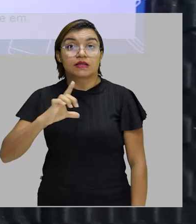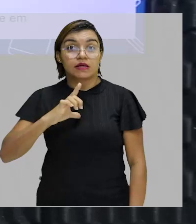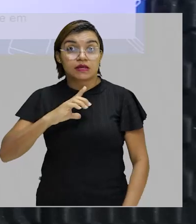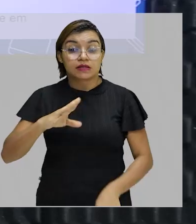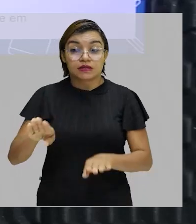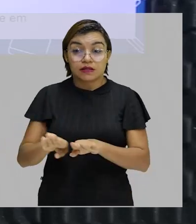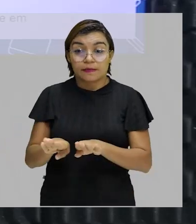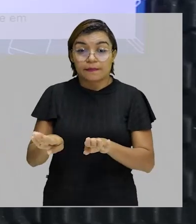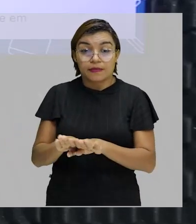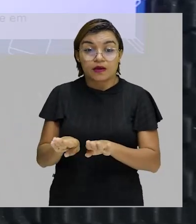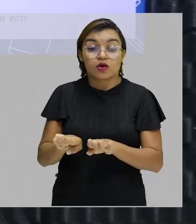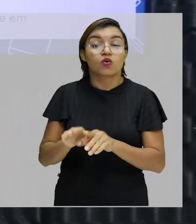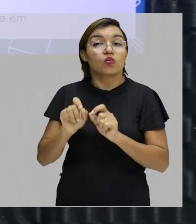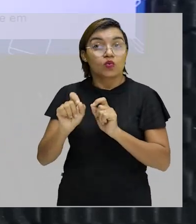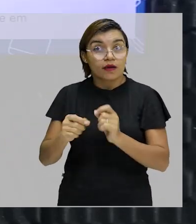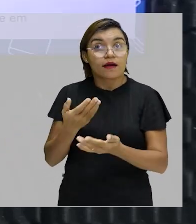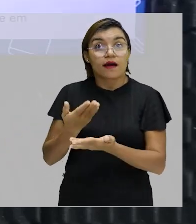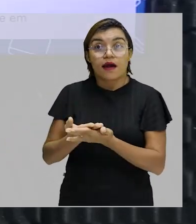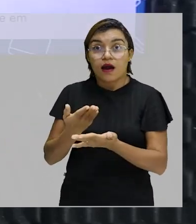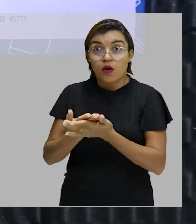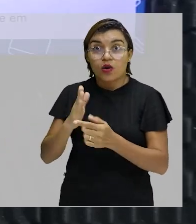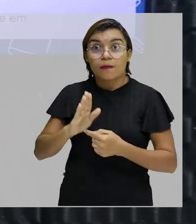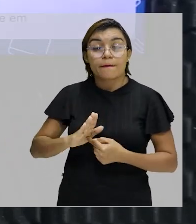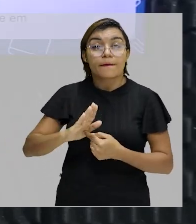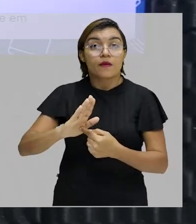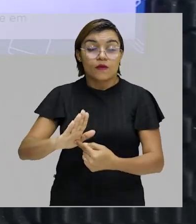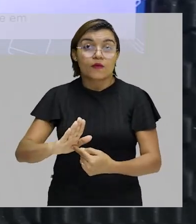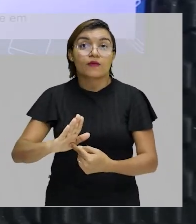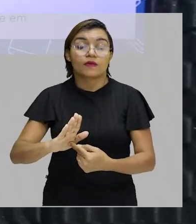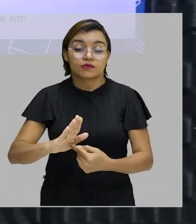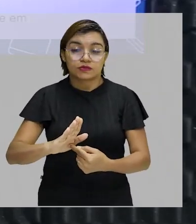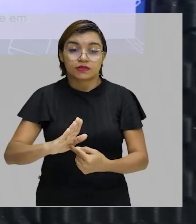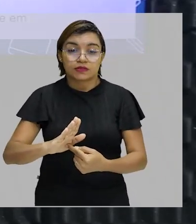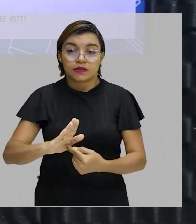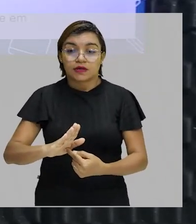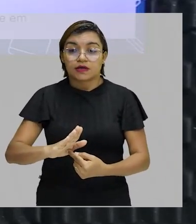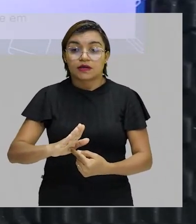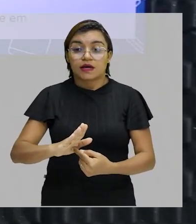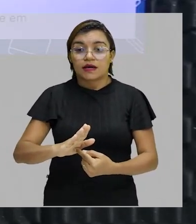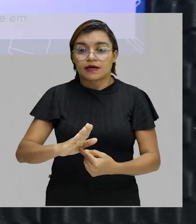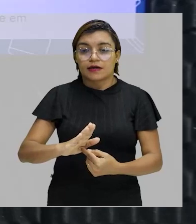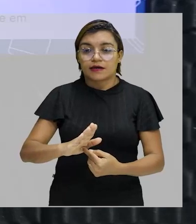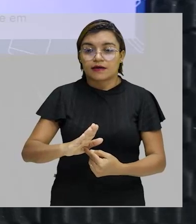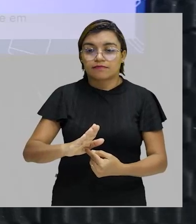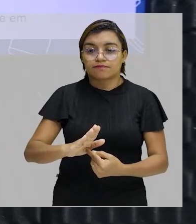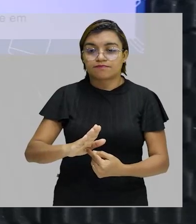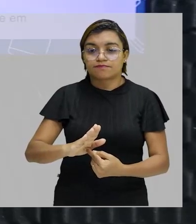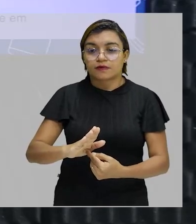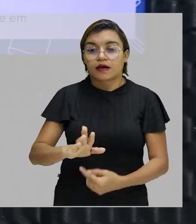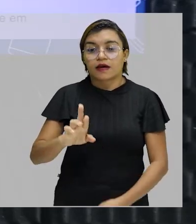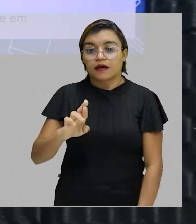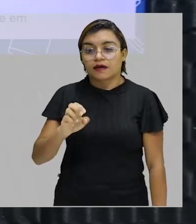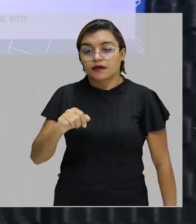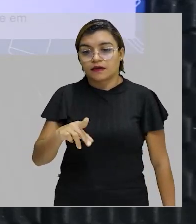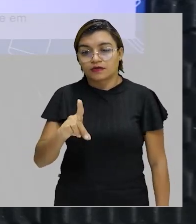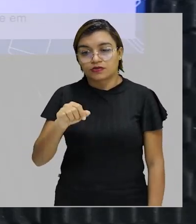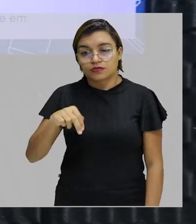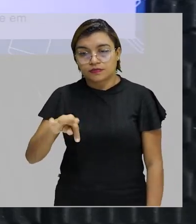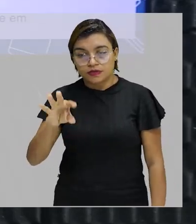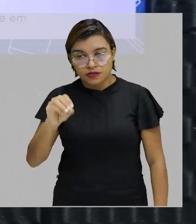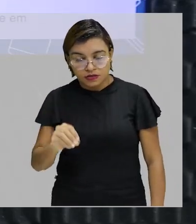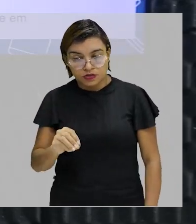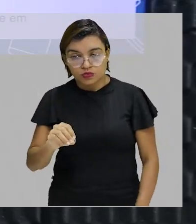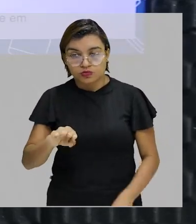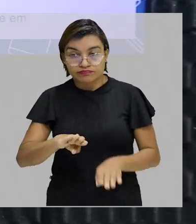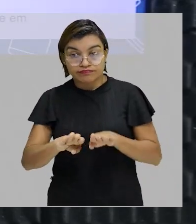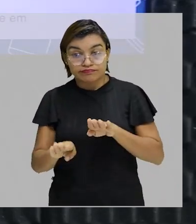também, onde a situação vai ser essa, com um rendimento inferior a 100%. Show? Mas